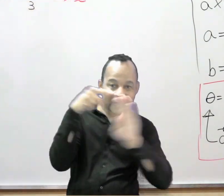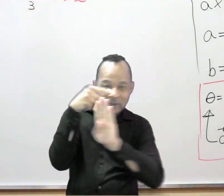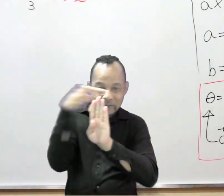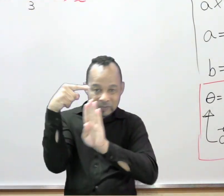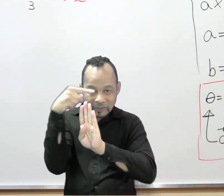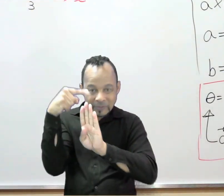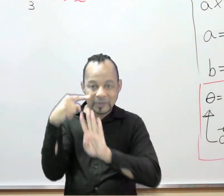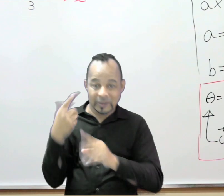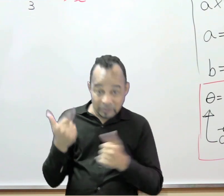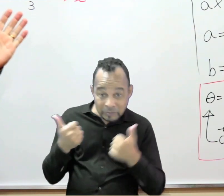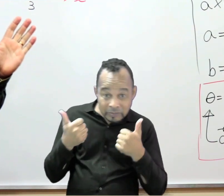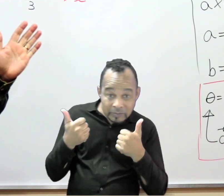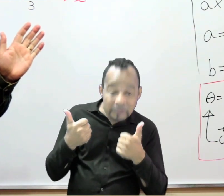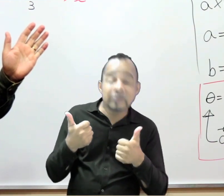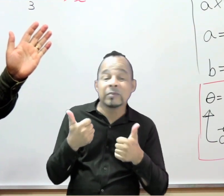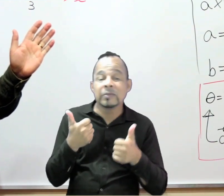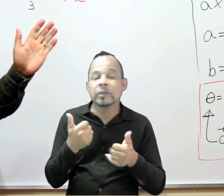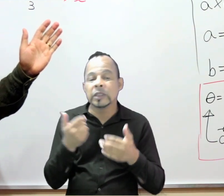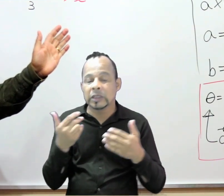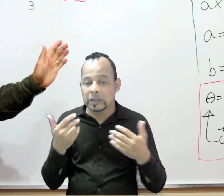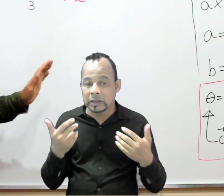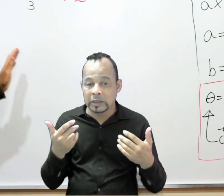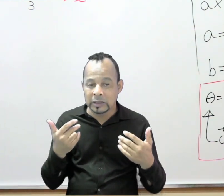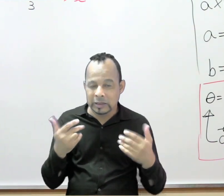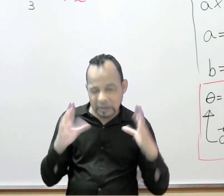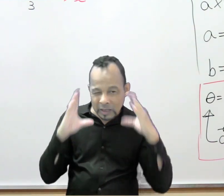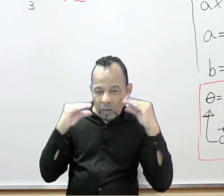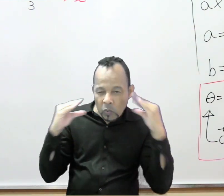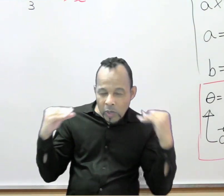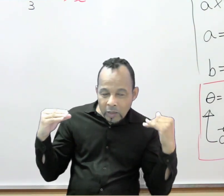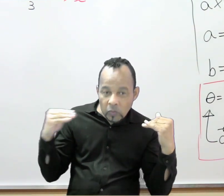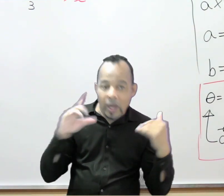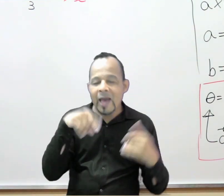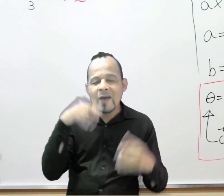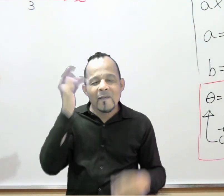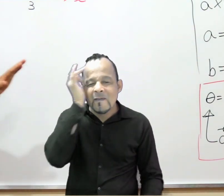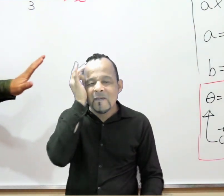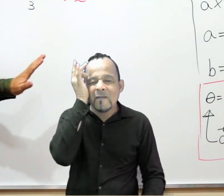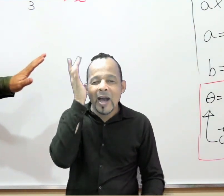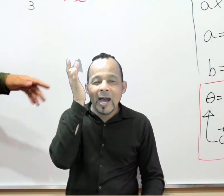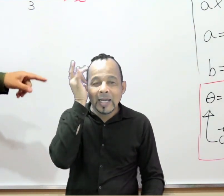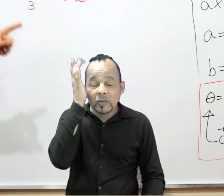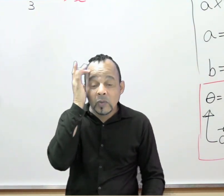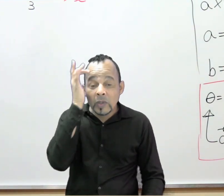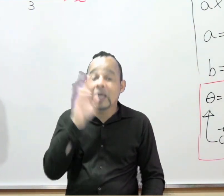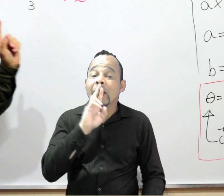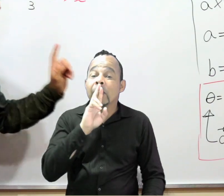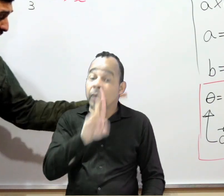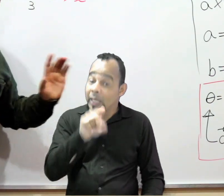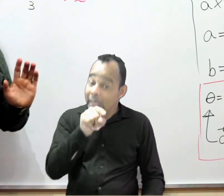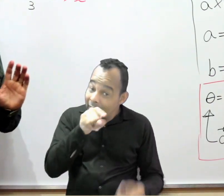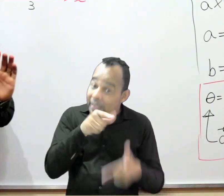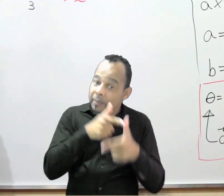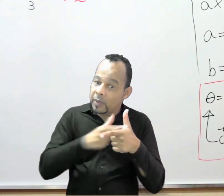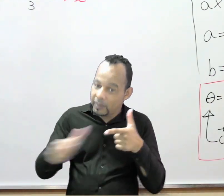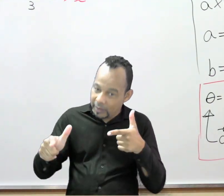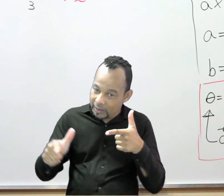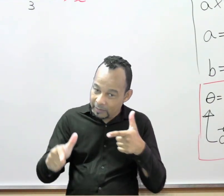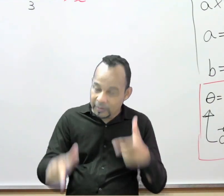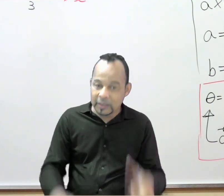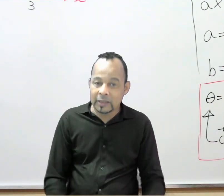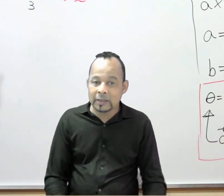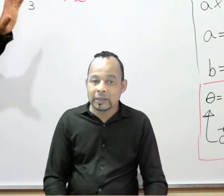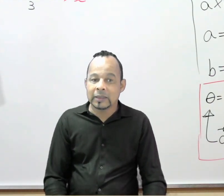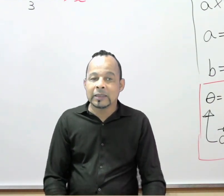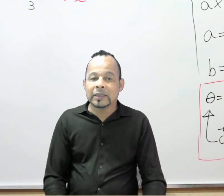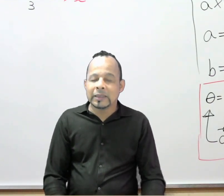vetores. Bacana? Tranquilinho, pessoal? Então, assim, essa foi uma maneira fácil de a gente resolver este problema.